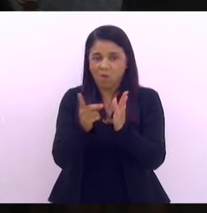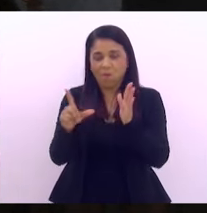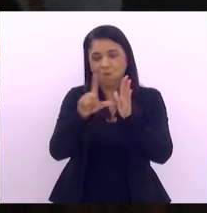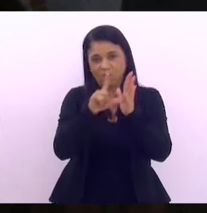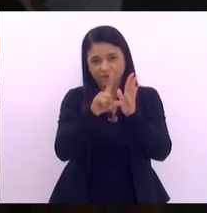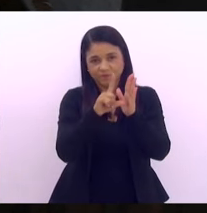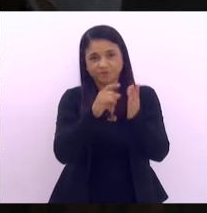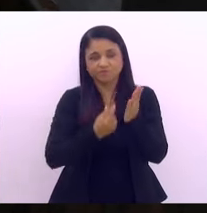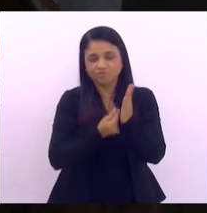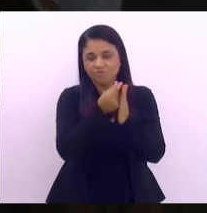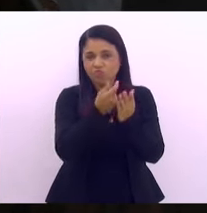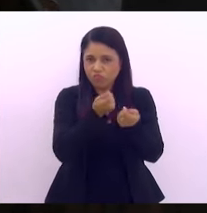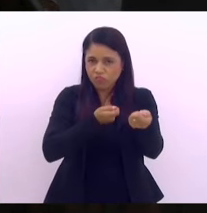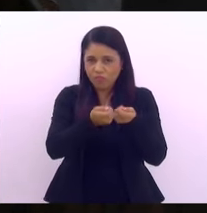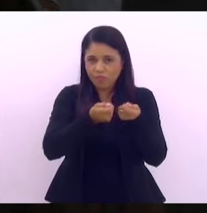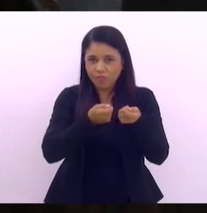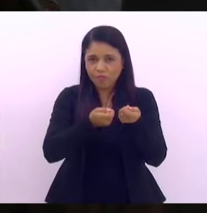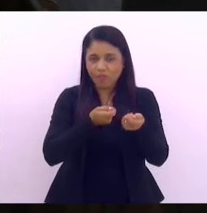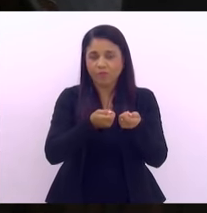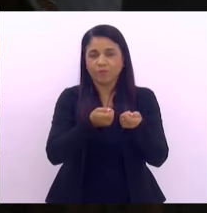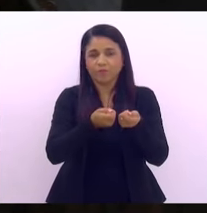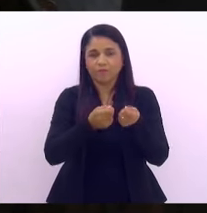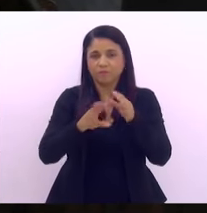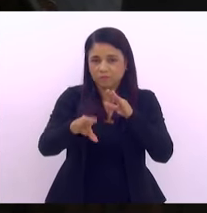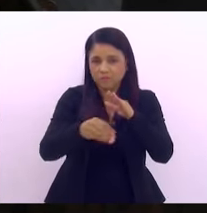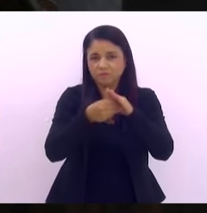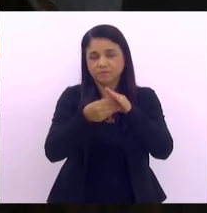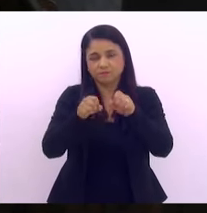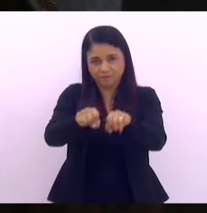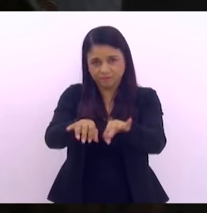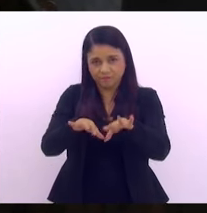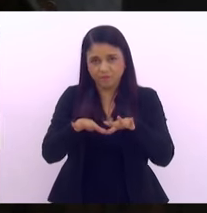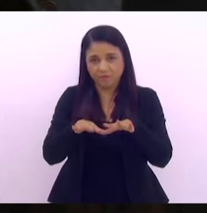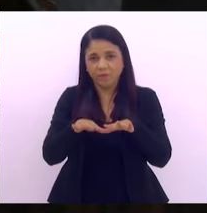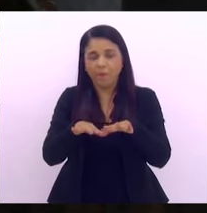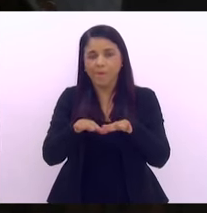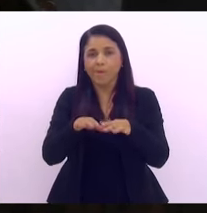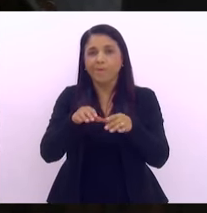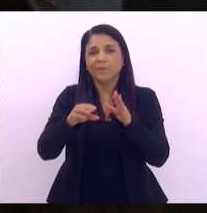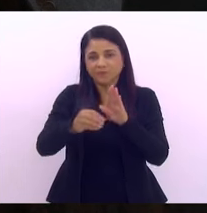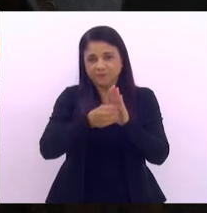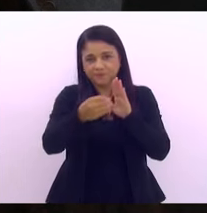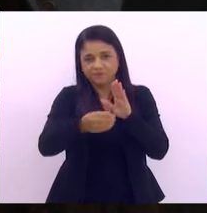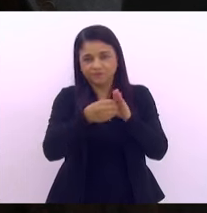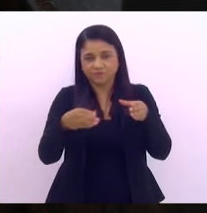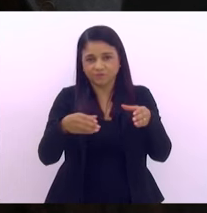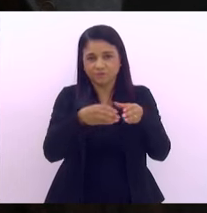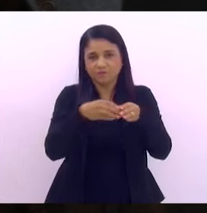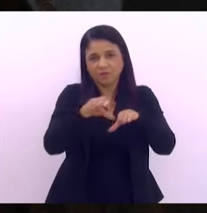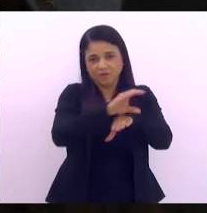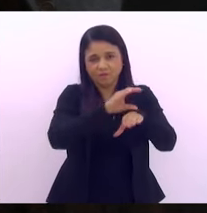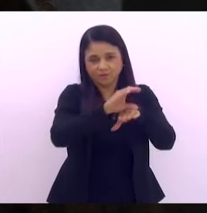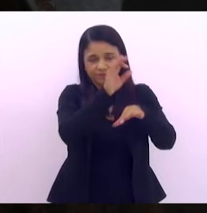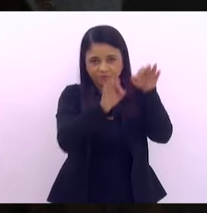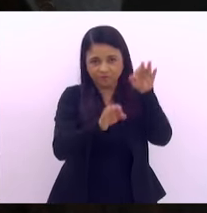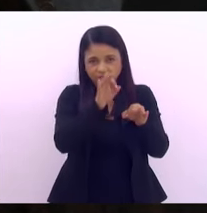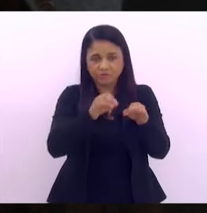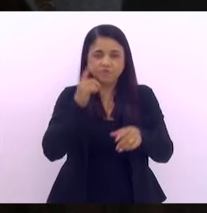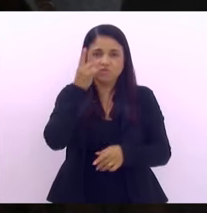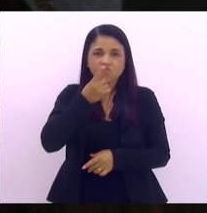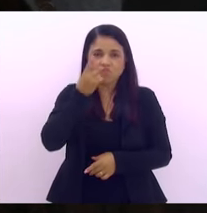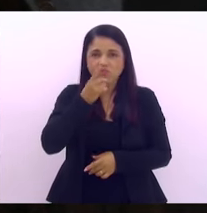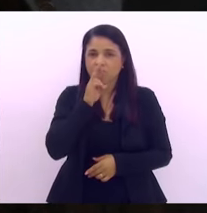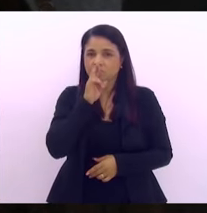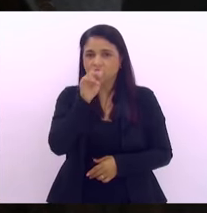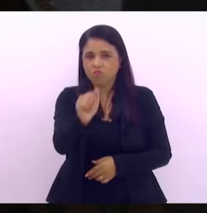Fiscalização Financeira e Controle, as emendas de plenário. Para emitir parecer pela Comissão de Constituição e Justiça, deputado